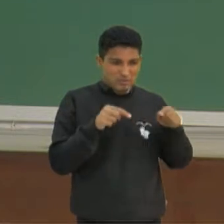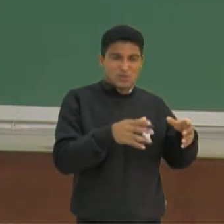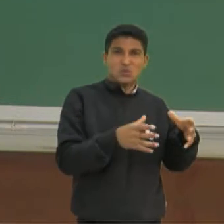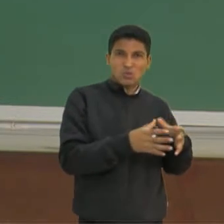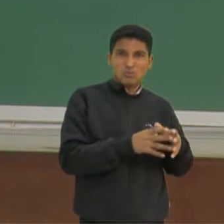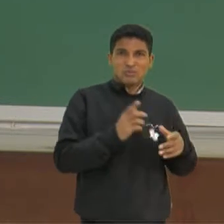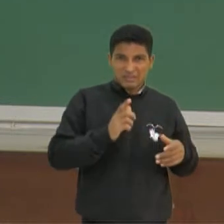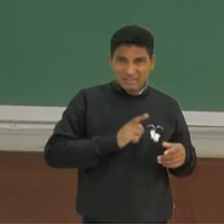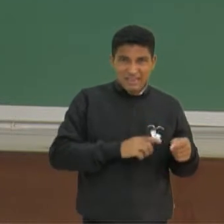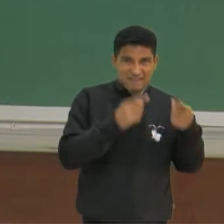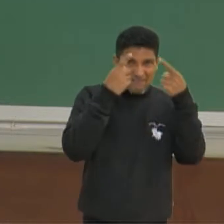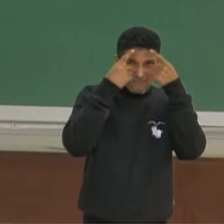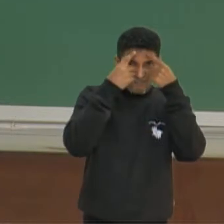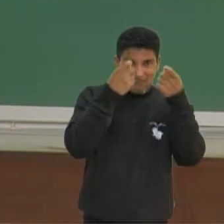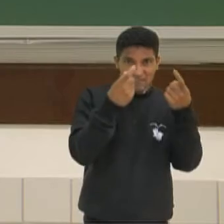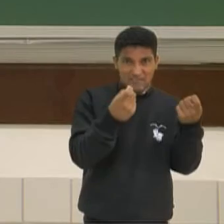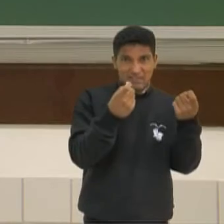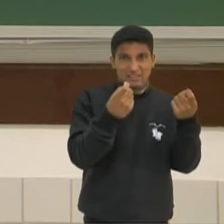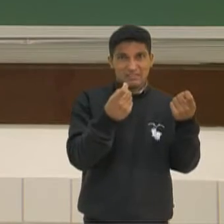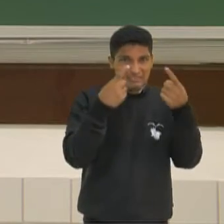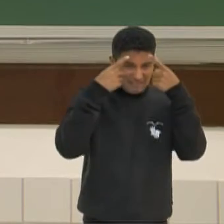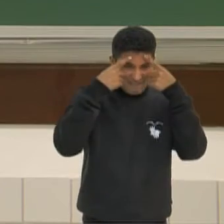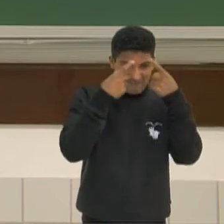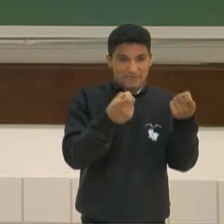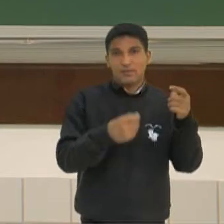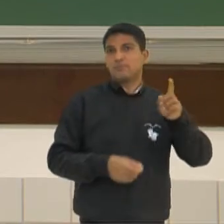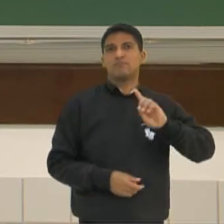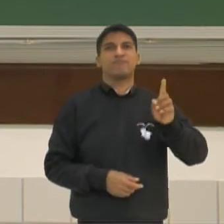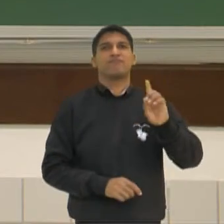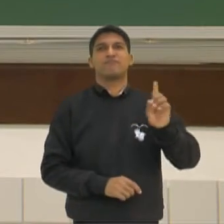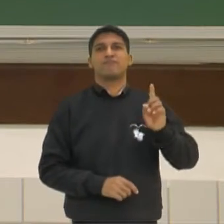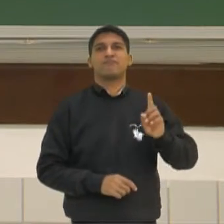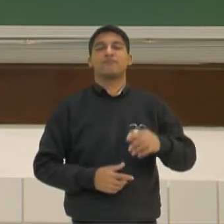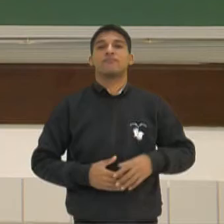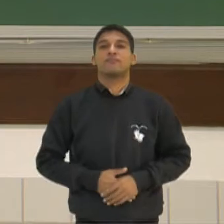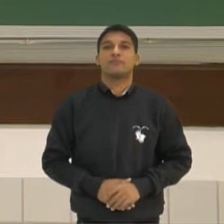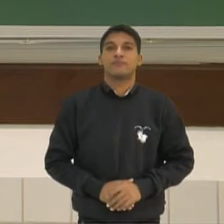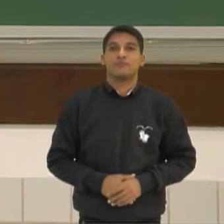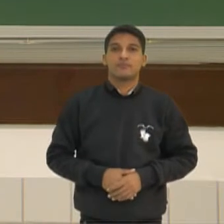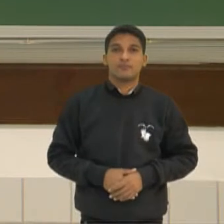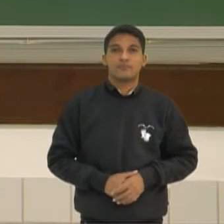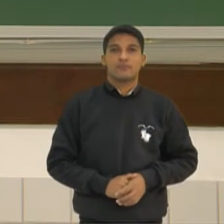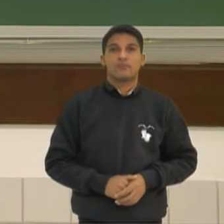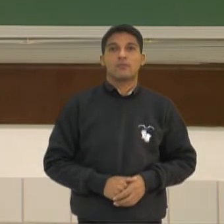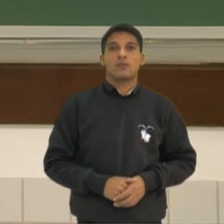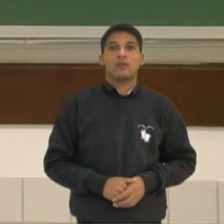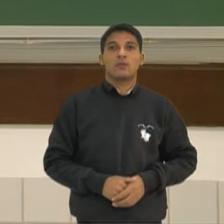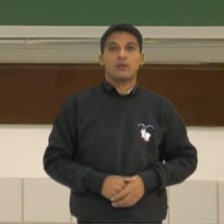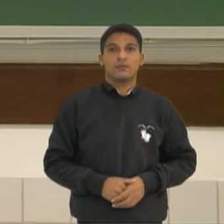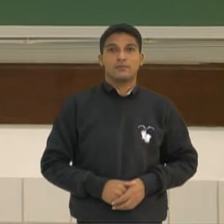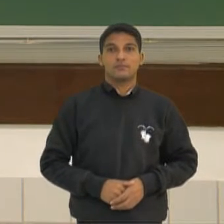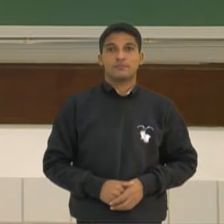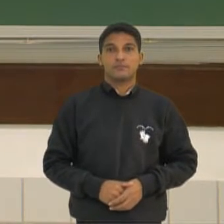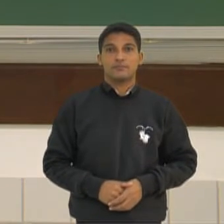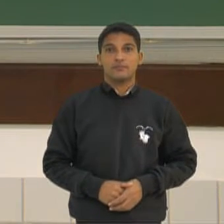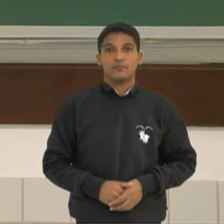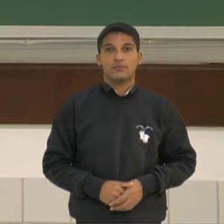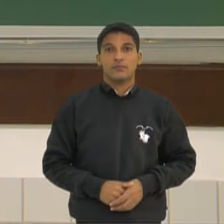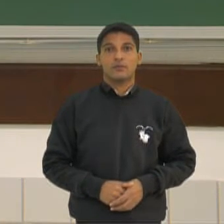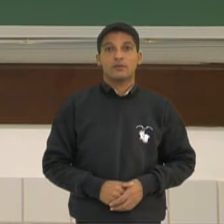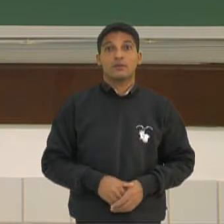no islamismo para professar atos violentos, né, ou ações. A ideia